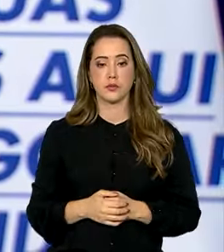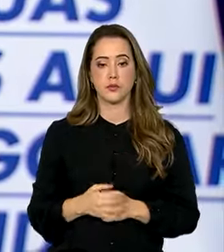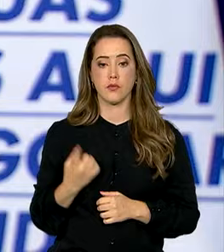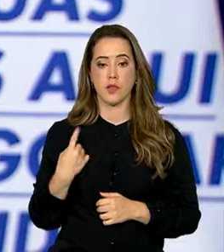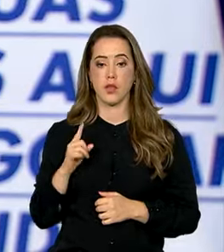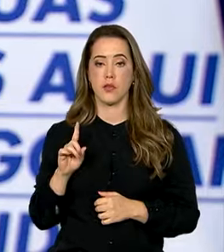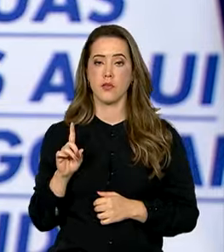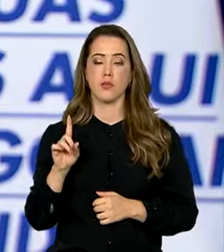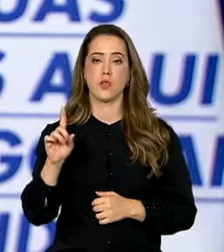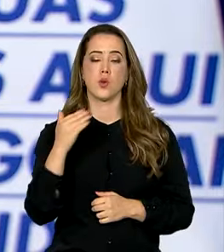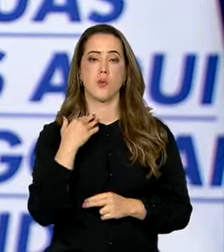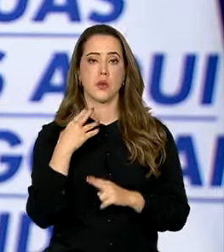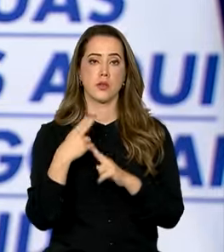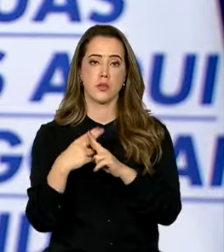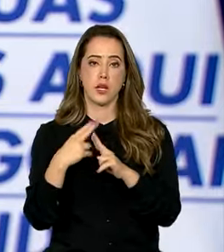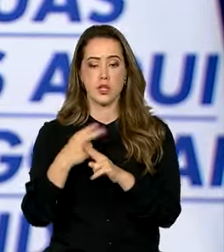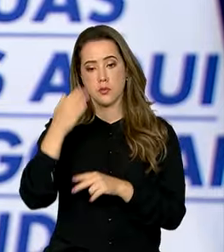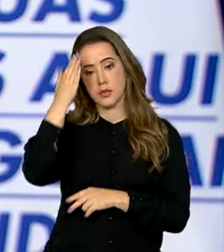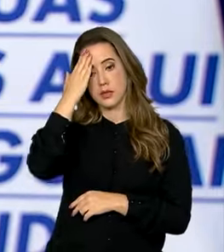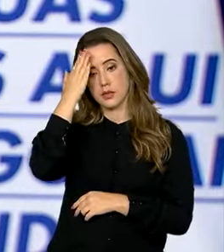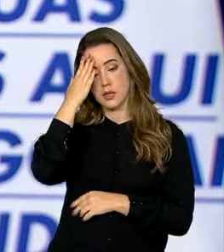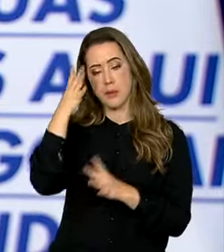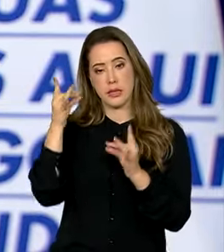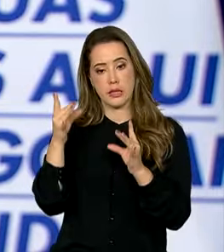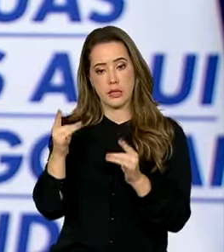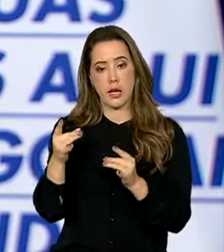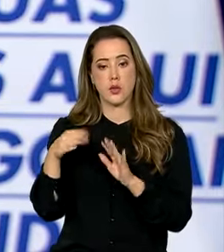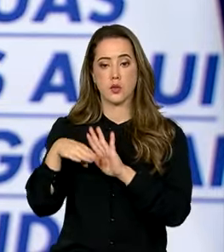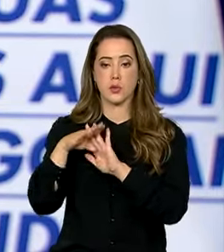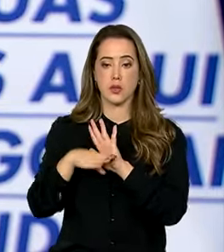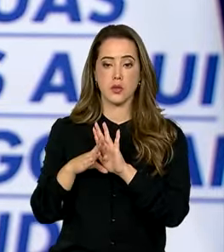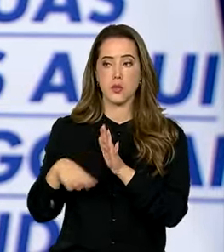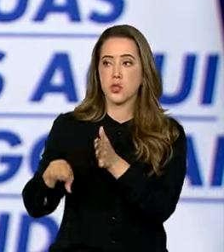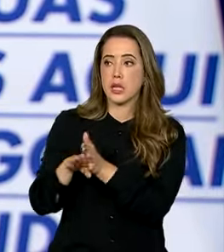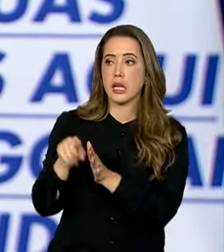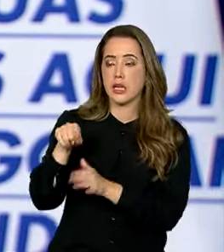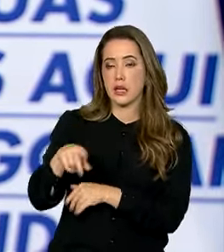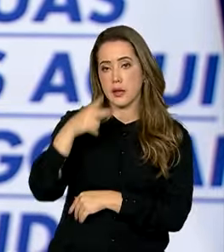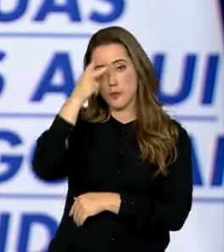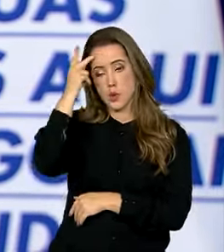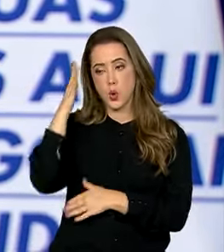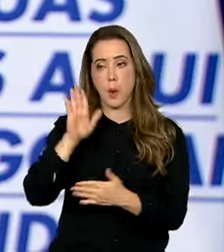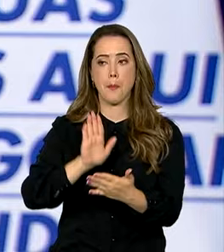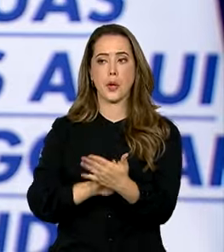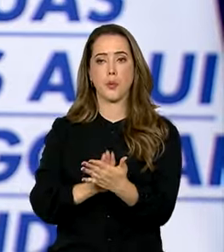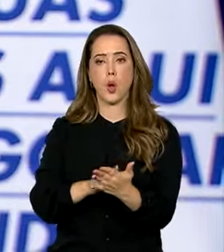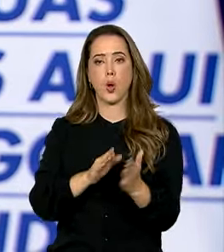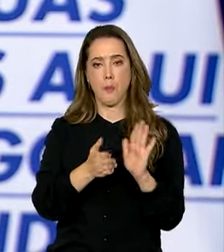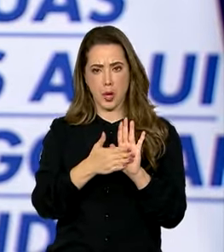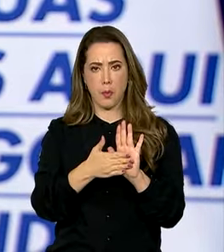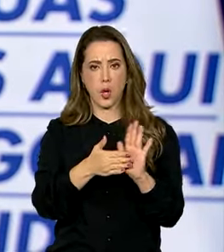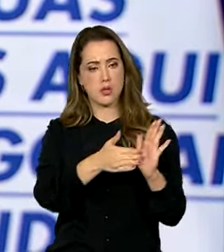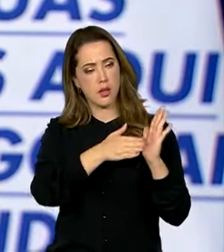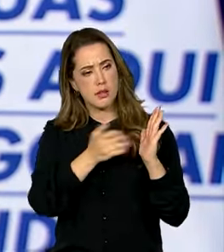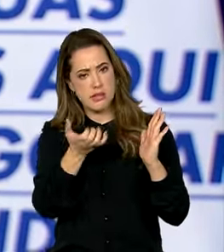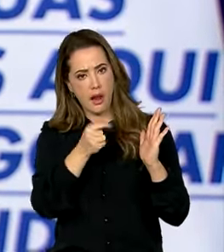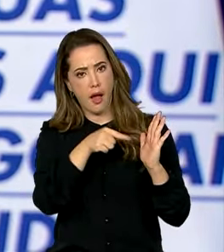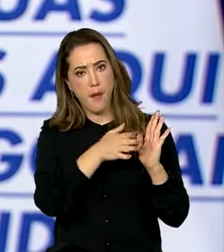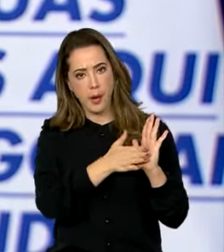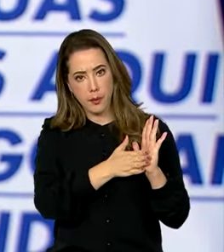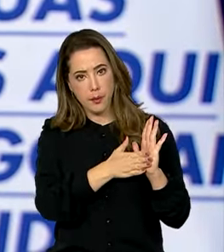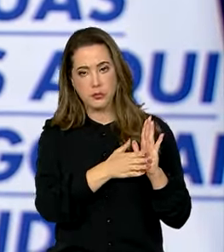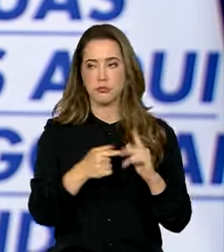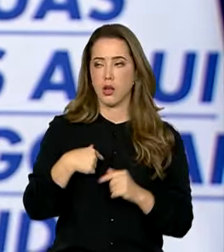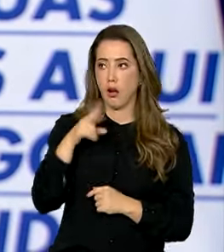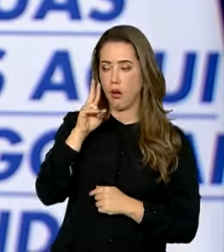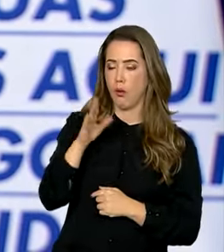uma dúvida sobre esse Enrola Brasil, né? Desenrola Brasil. Quando eu cheguei aqui, o rapaz me fez uma proposta. E aí essa proposta ficou assim,